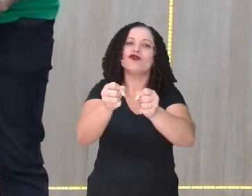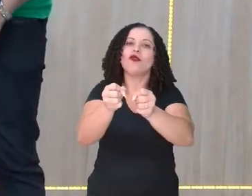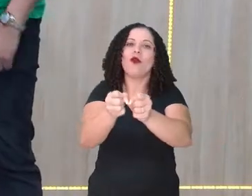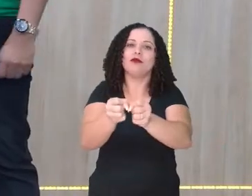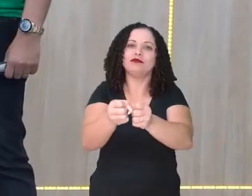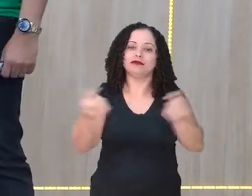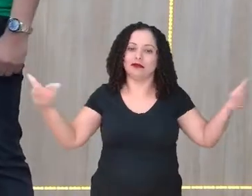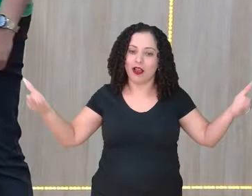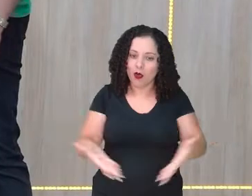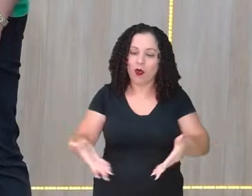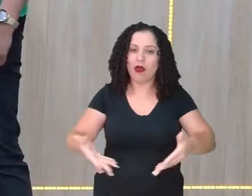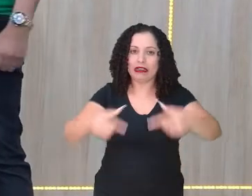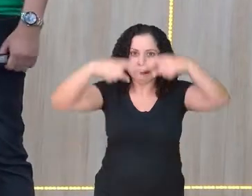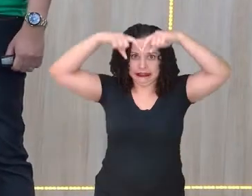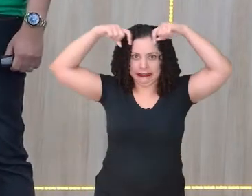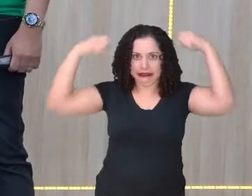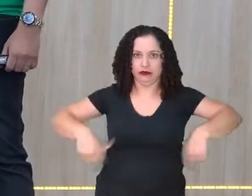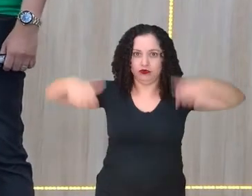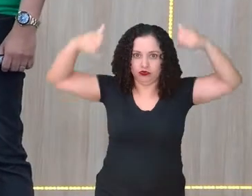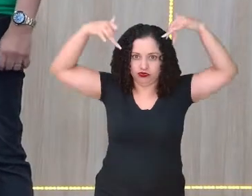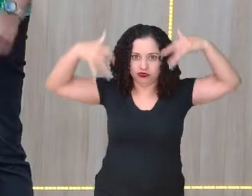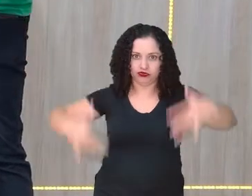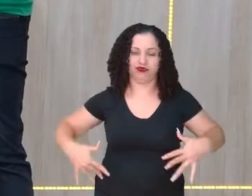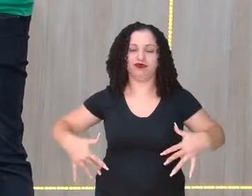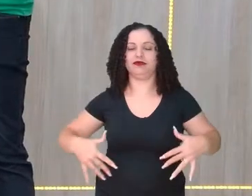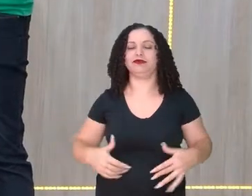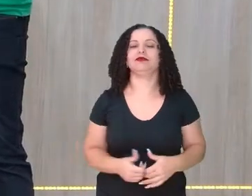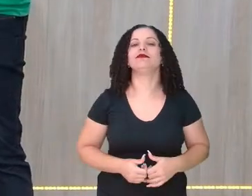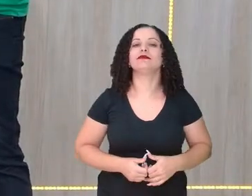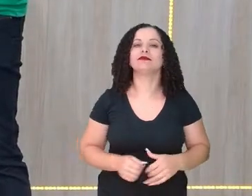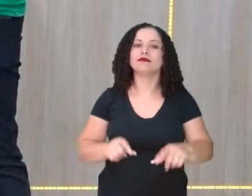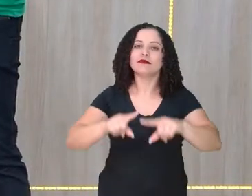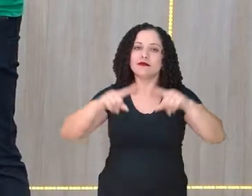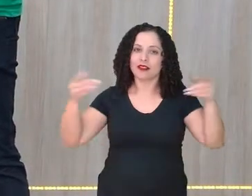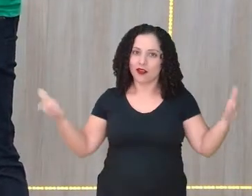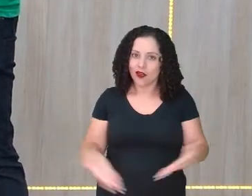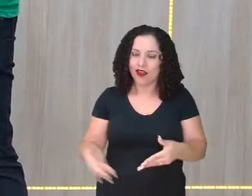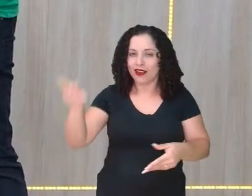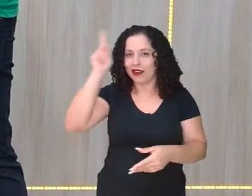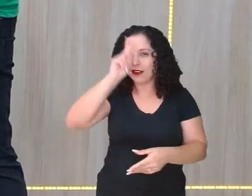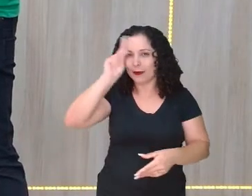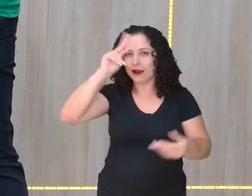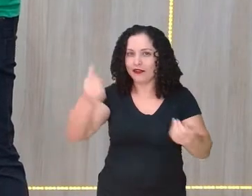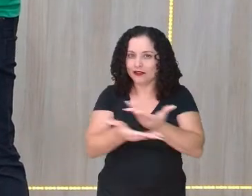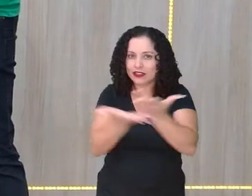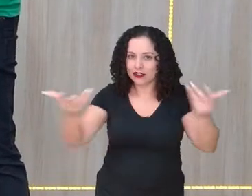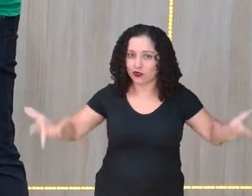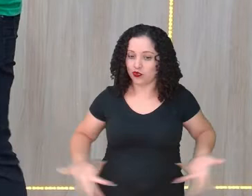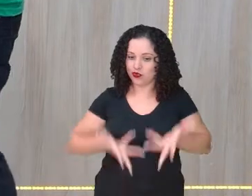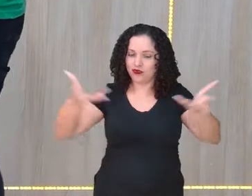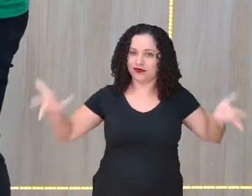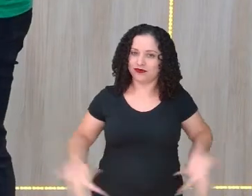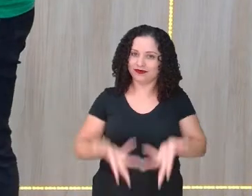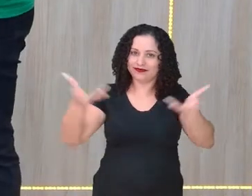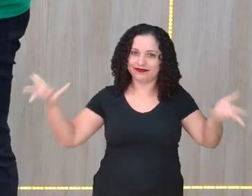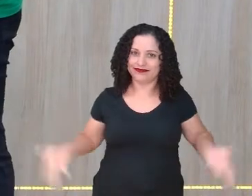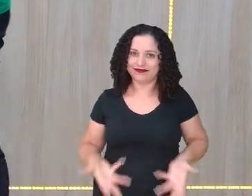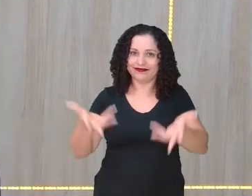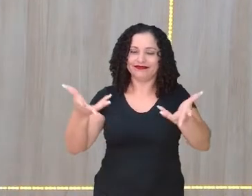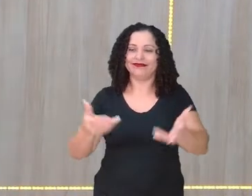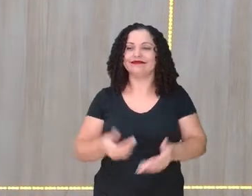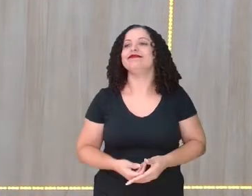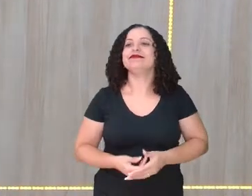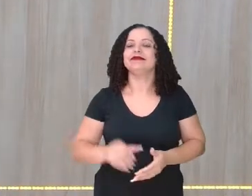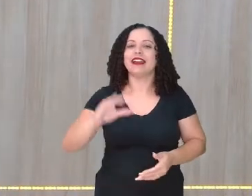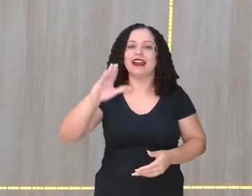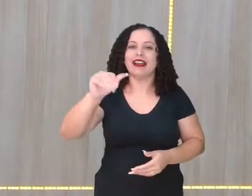aqui no calor. E esse sujeito foi o Carlos, tá bom? Só para lembrar aqui a vocês, eu catucar mesmo, para poder provocar.